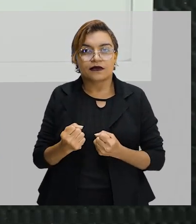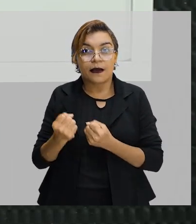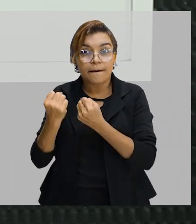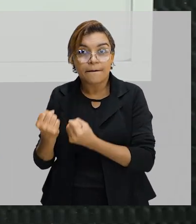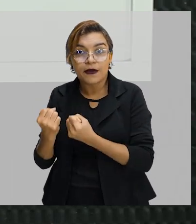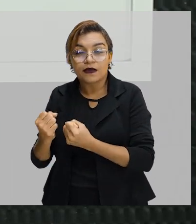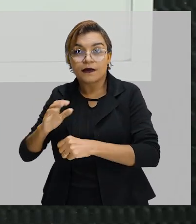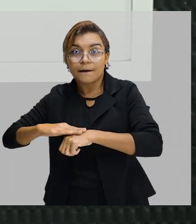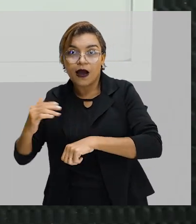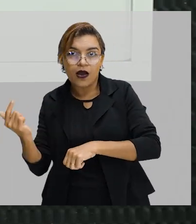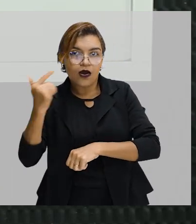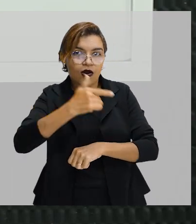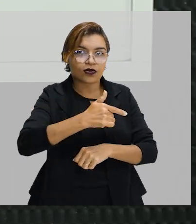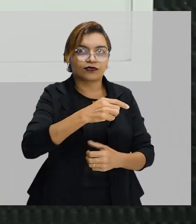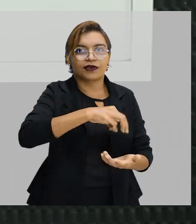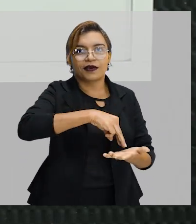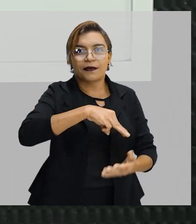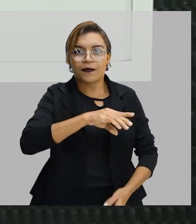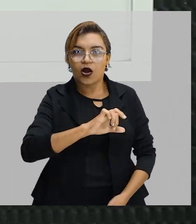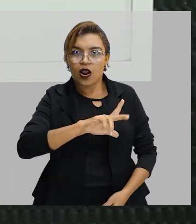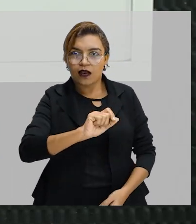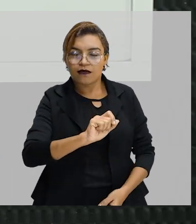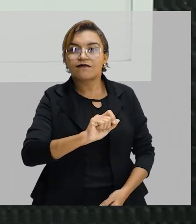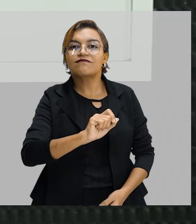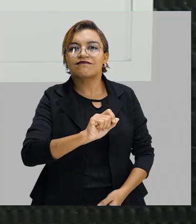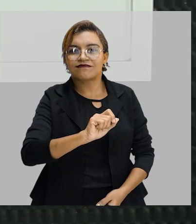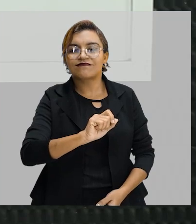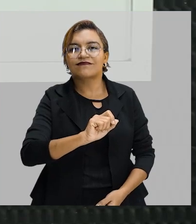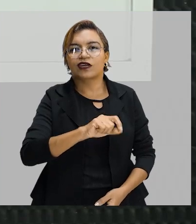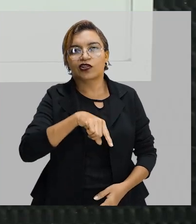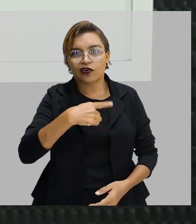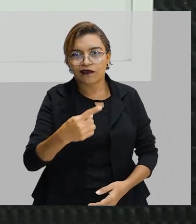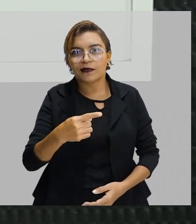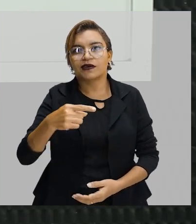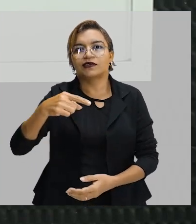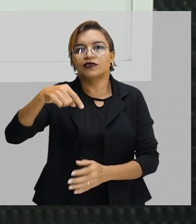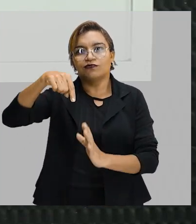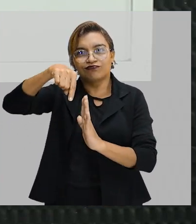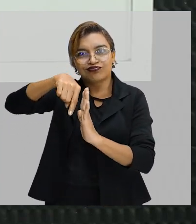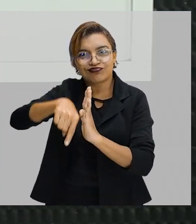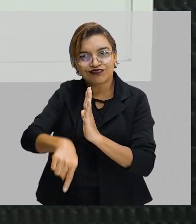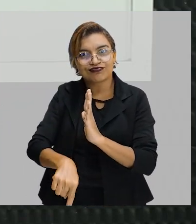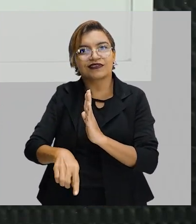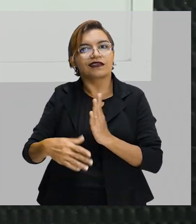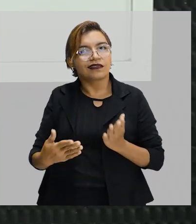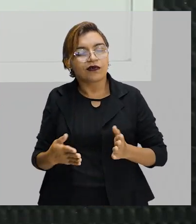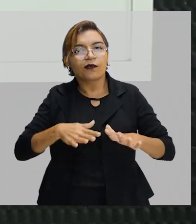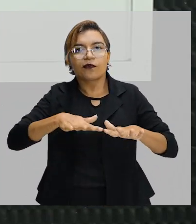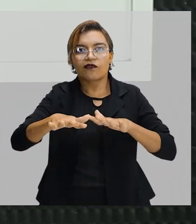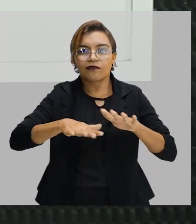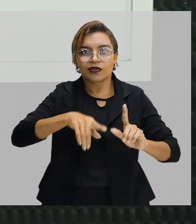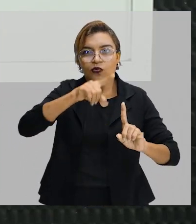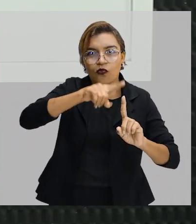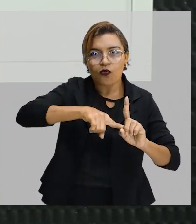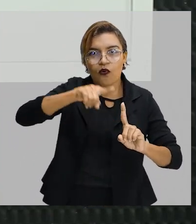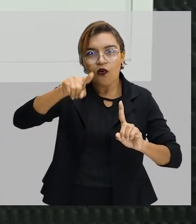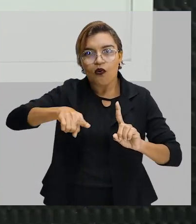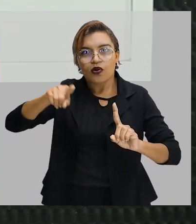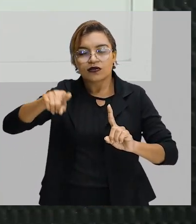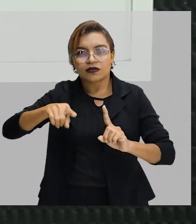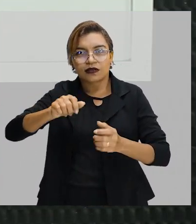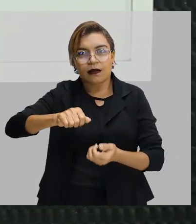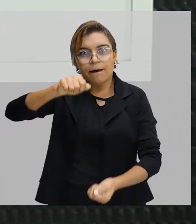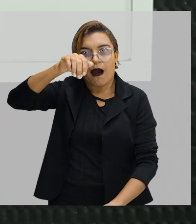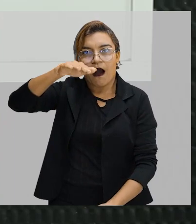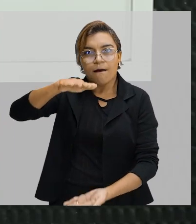do que a restrição da mola. E ele vai novamente puxar para baixo. Então, este movimento oscilatório, que vai ser essa